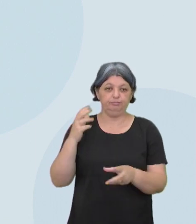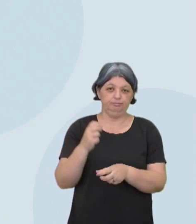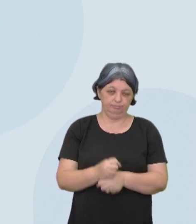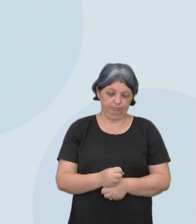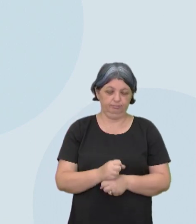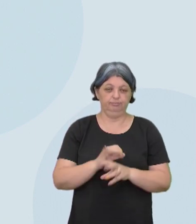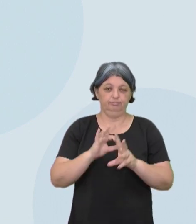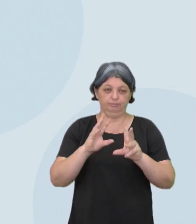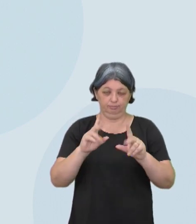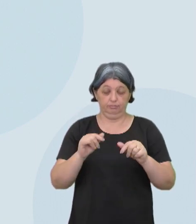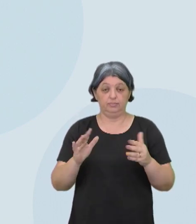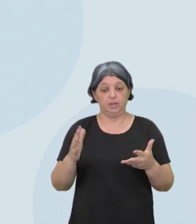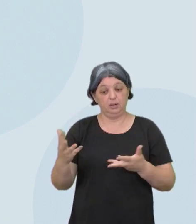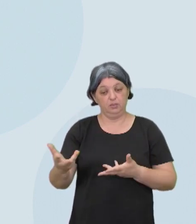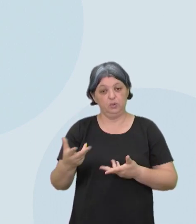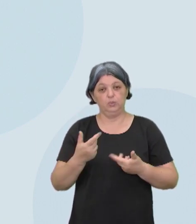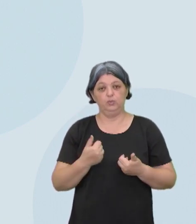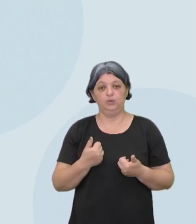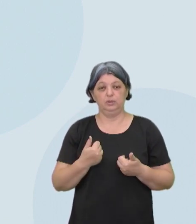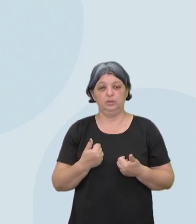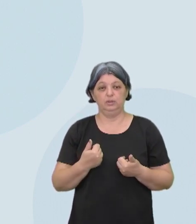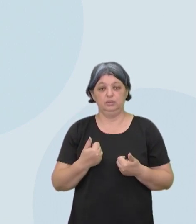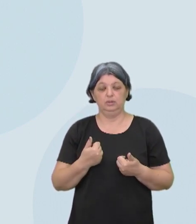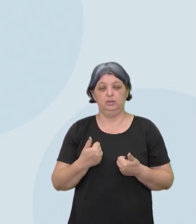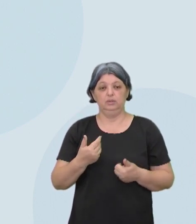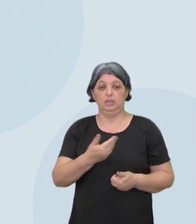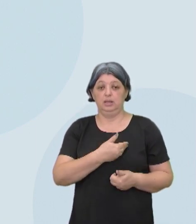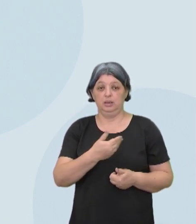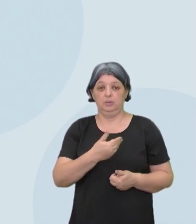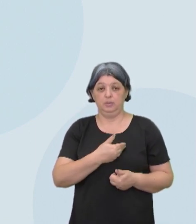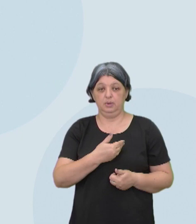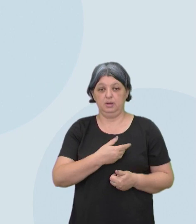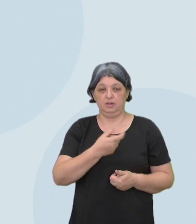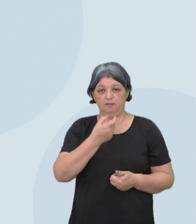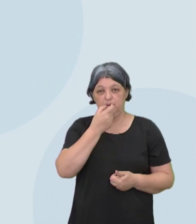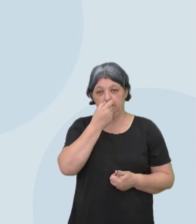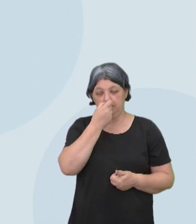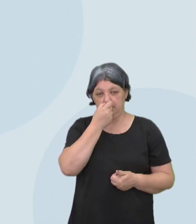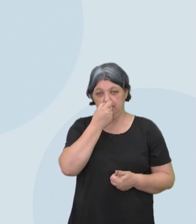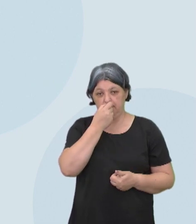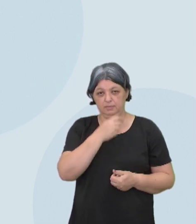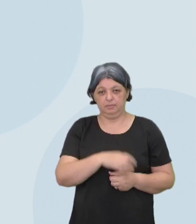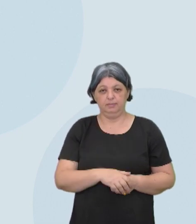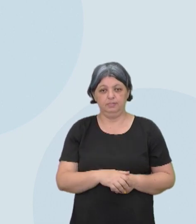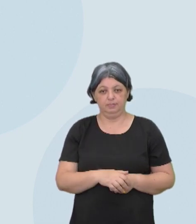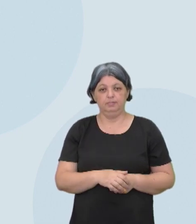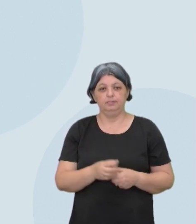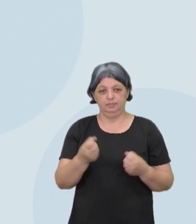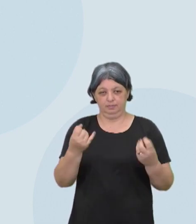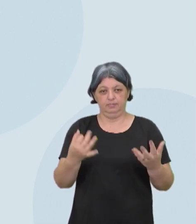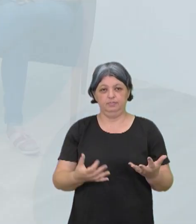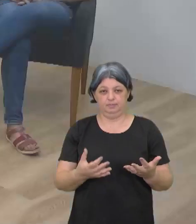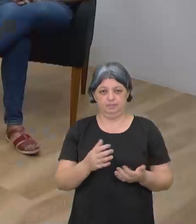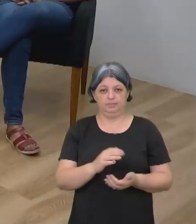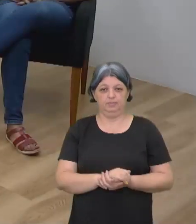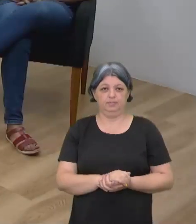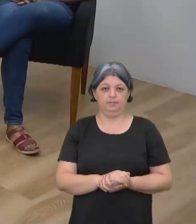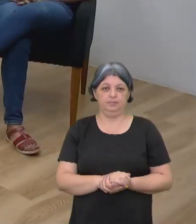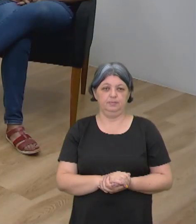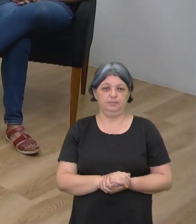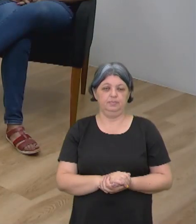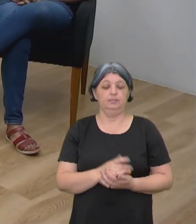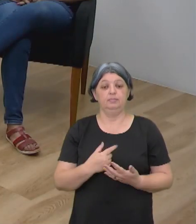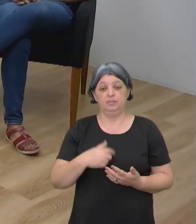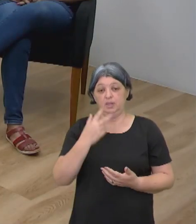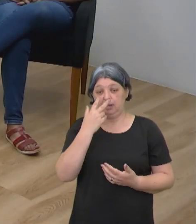mas vou convidar aqui a nossa amiga Fabi para falar então um pouquinho mais a respeito desse componente. Eu acho que